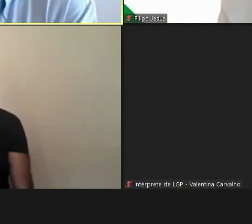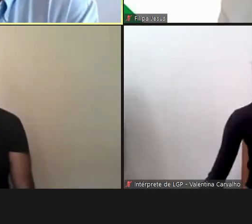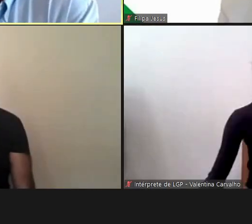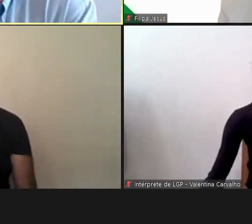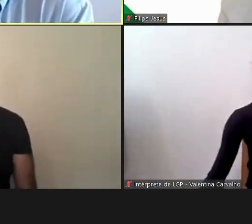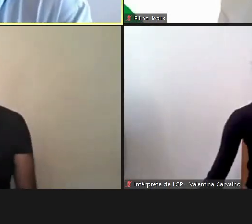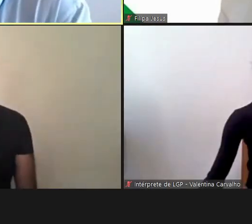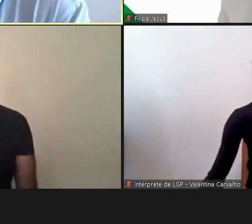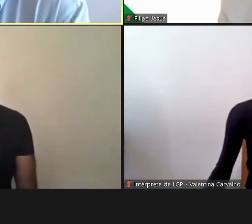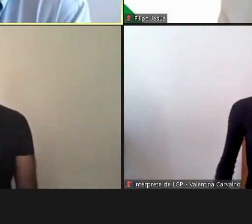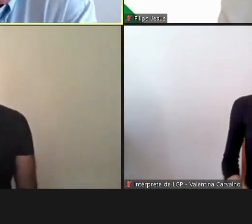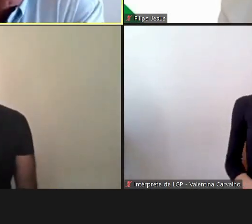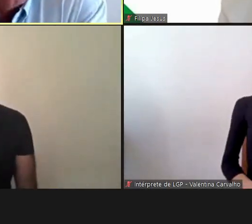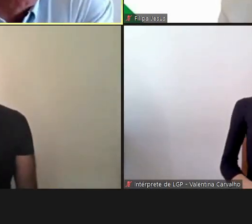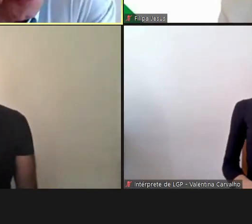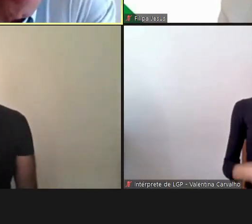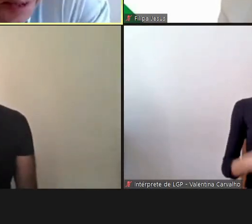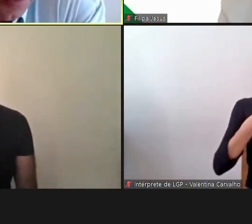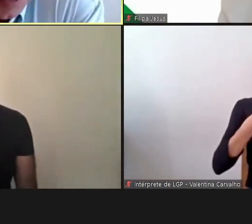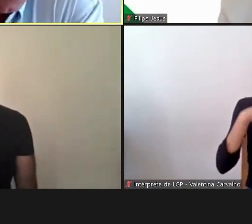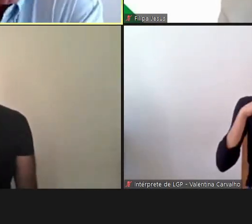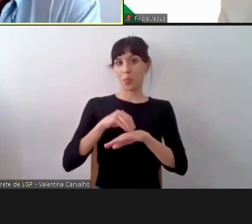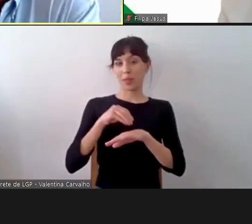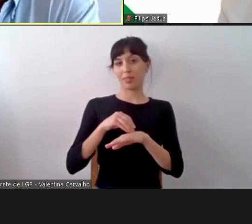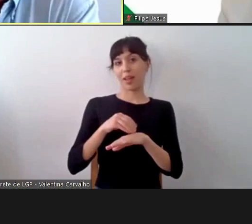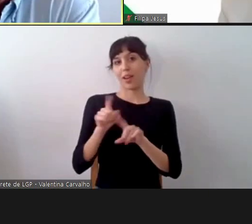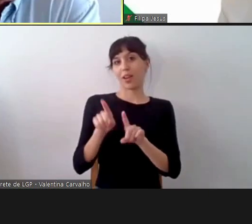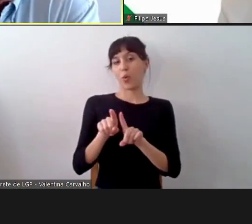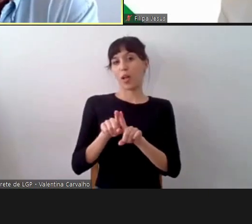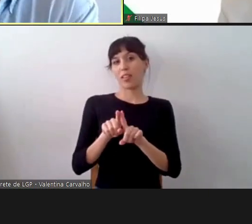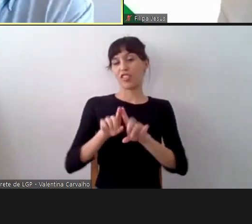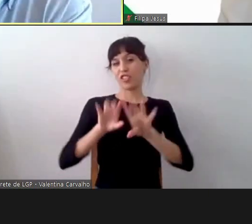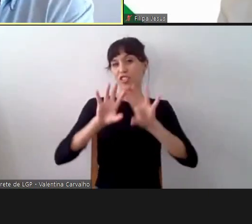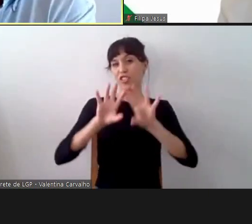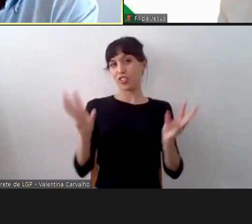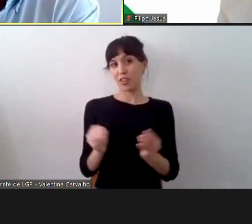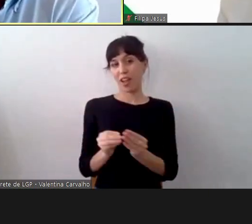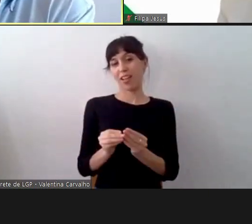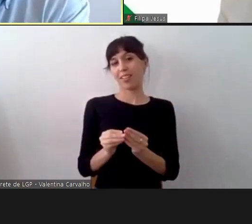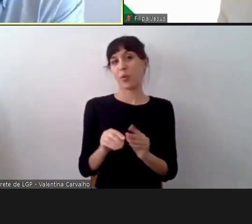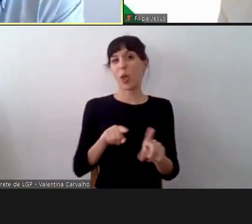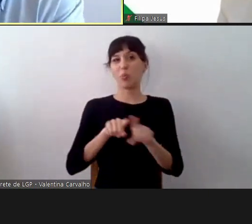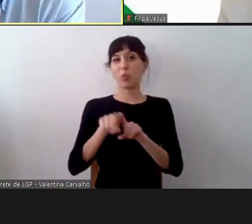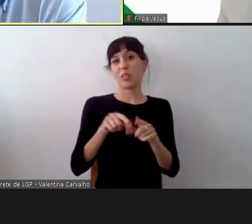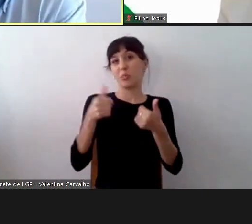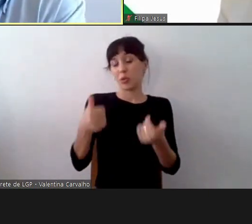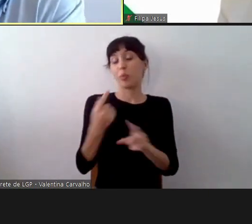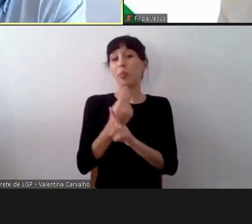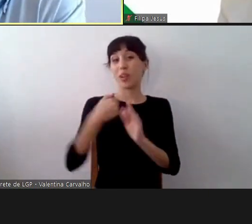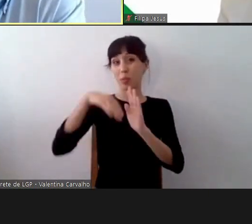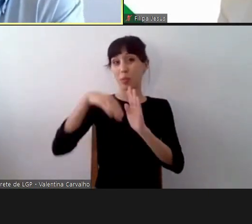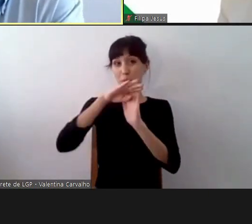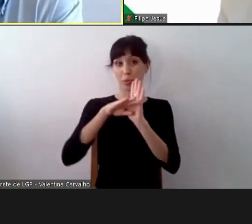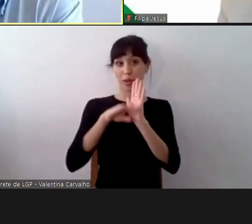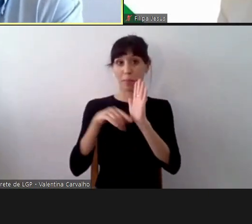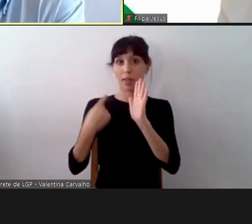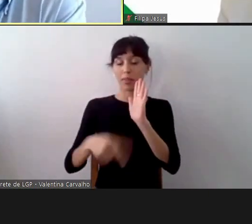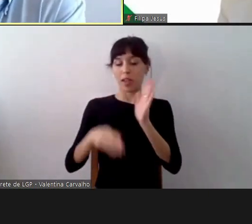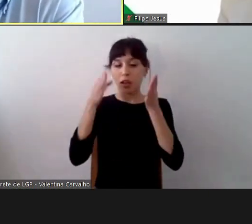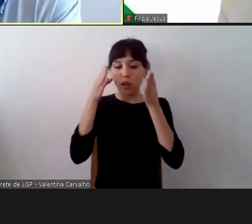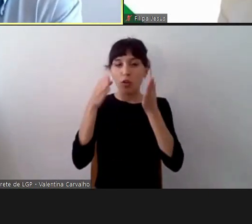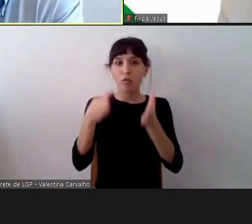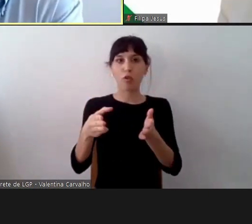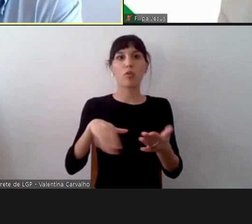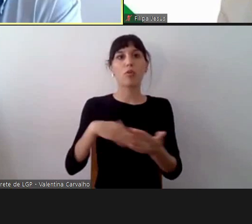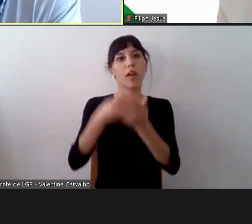comentário forçosamente redondo, para não dizer politicamente correto. Obviamente que este programa tem um foco naquilo que é a formação e na qualificação dos